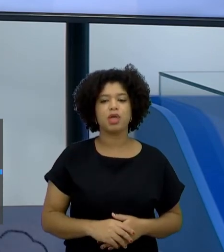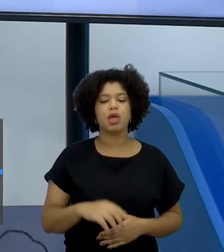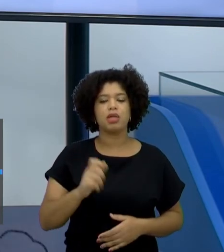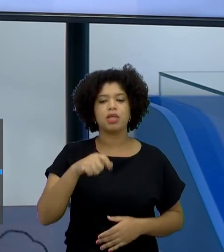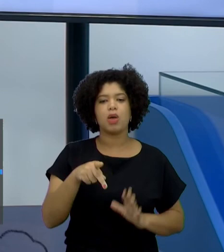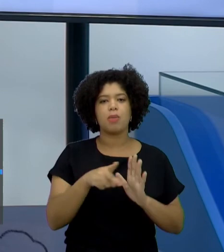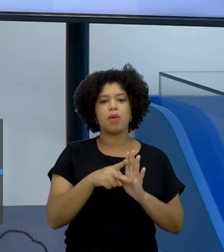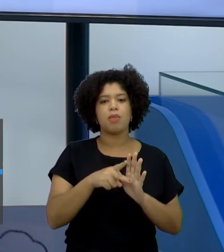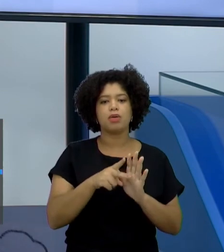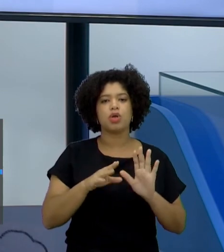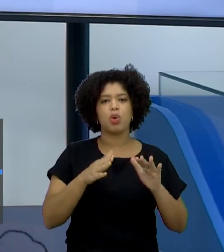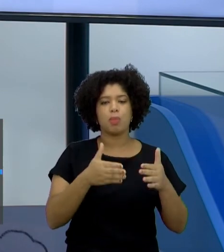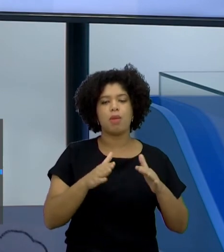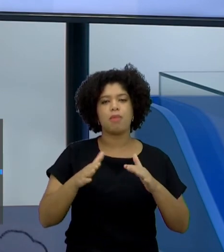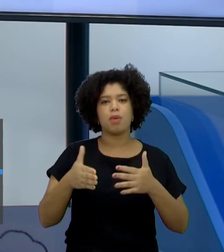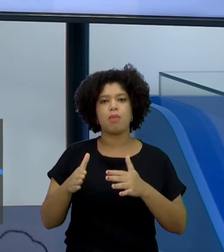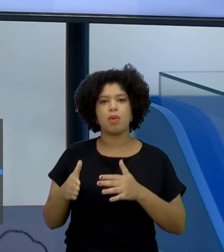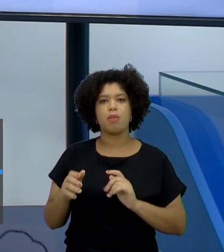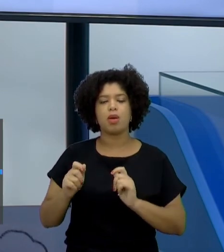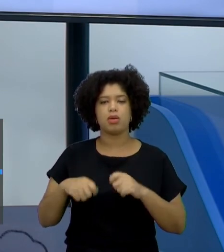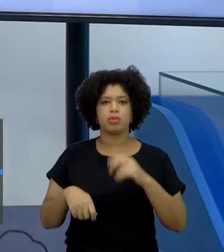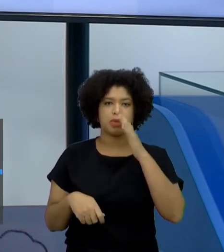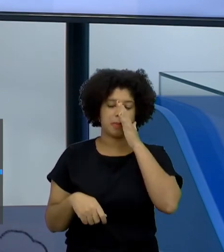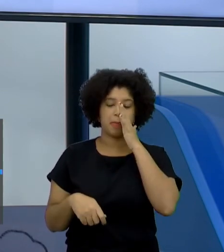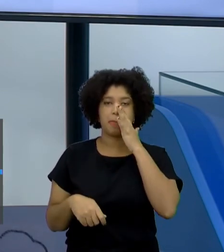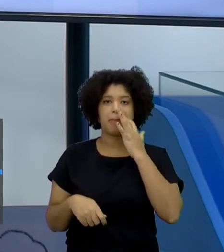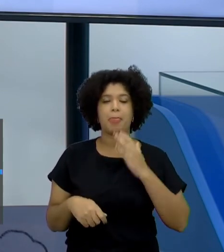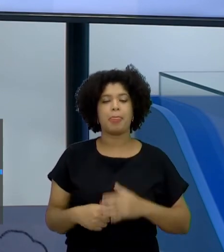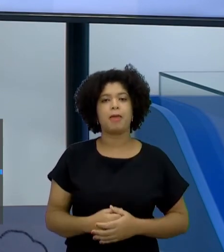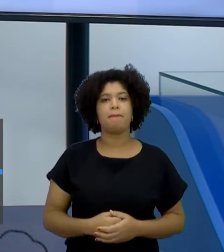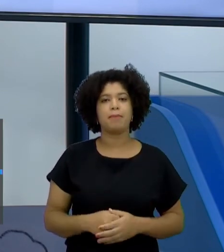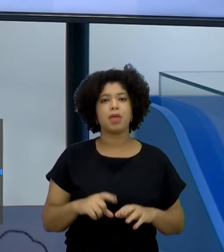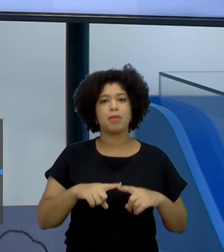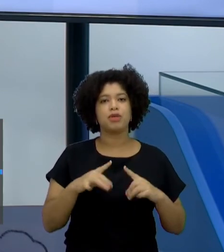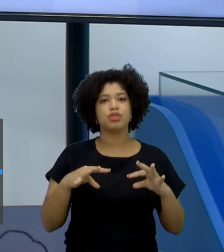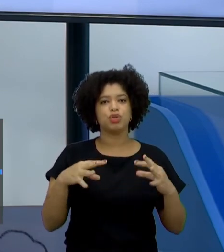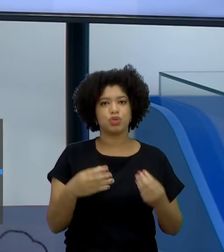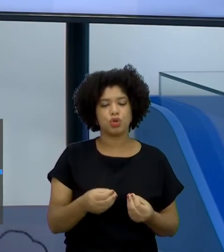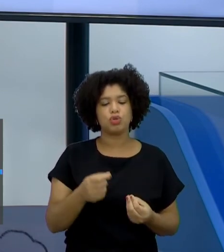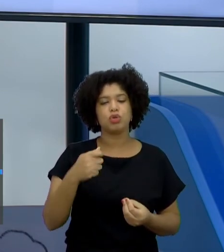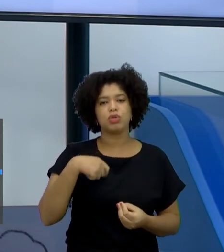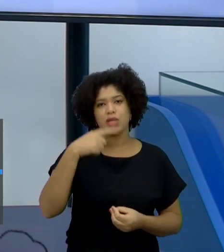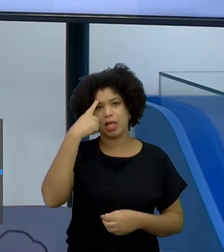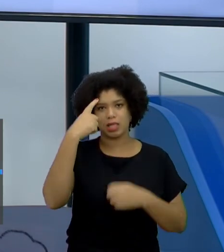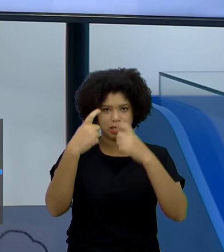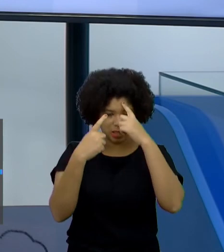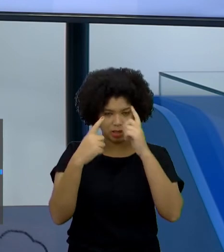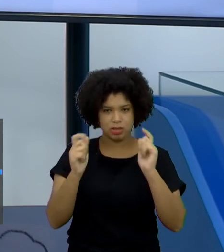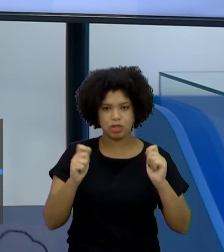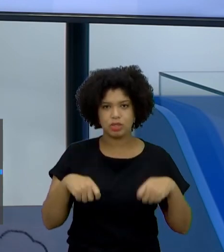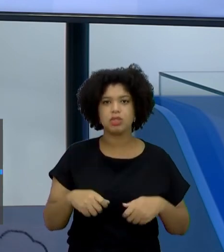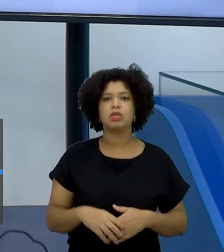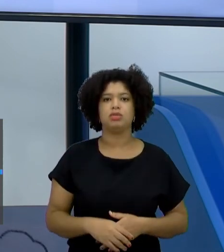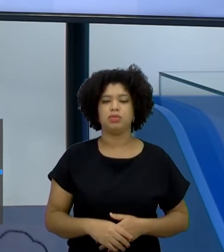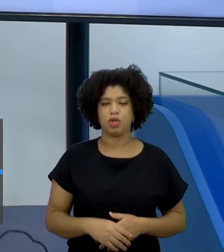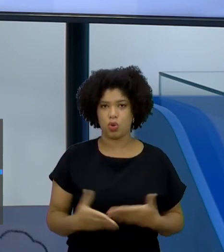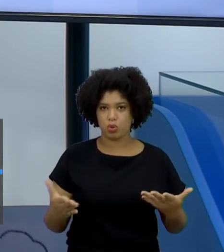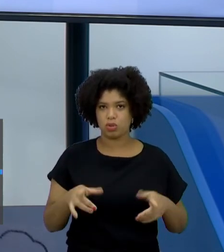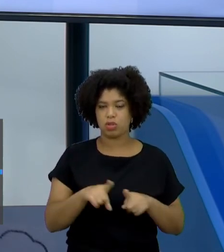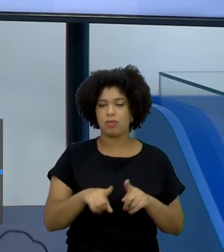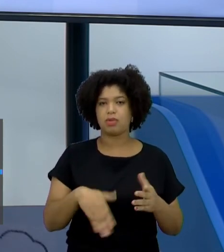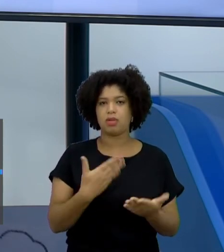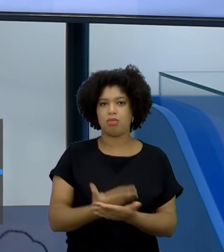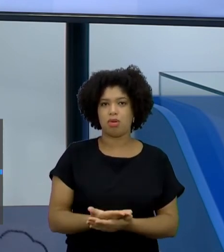uma sistematização já de todas essas ideias que a gente falou hoje e na aula